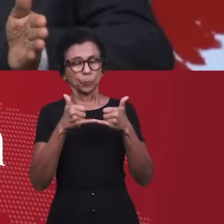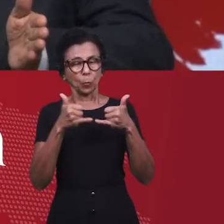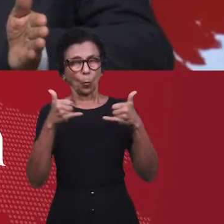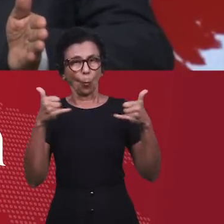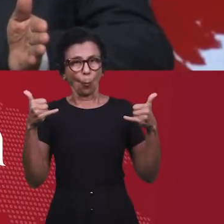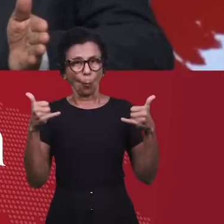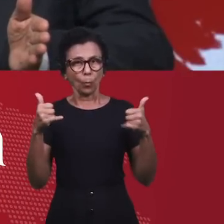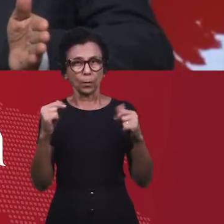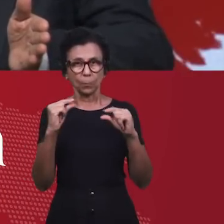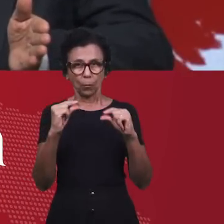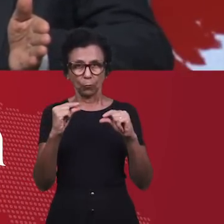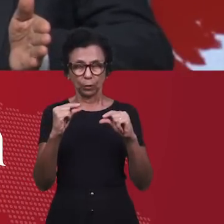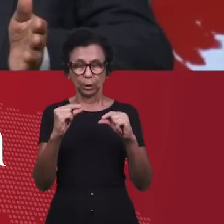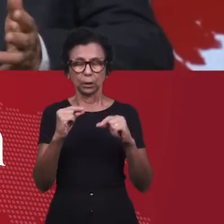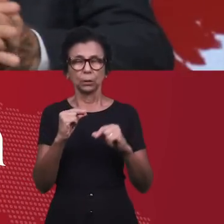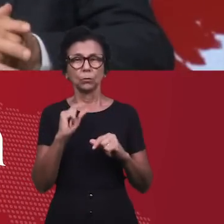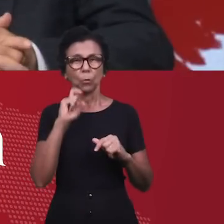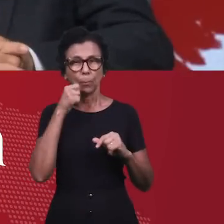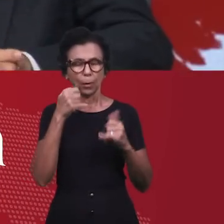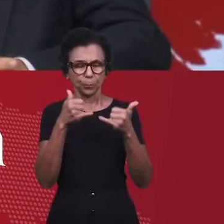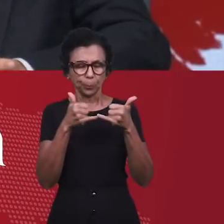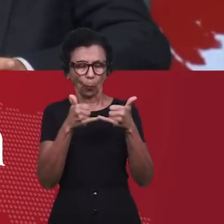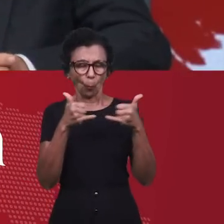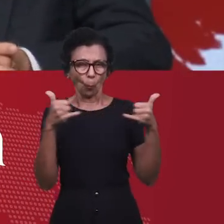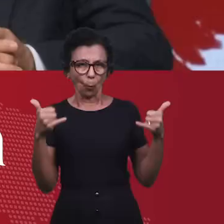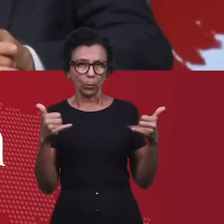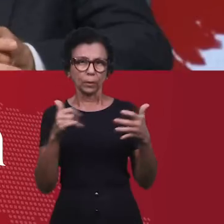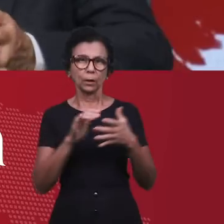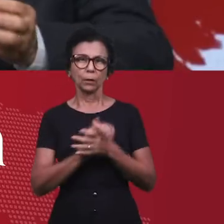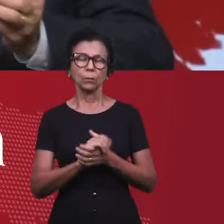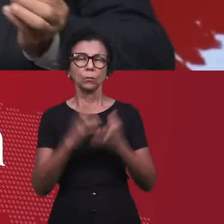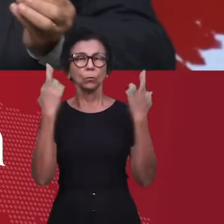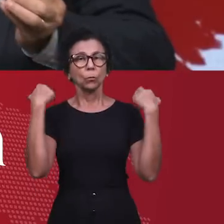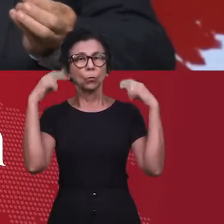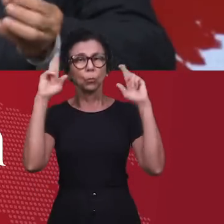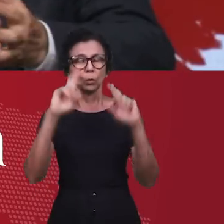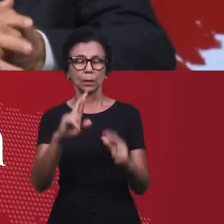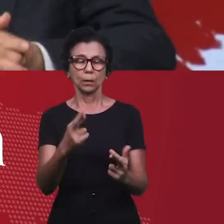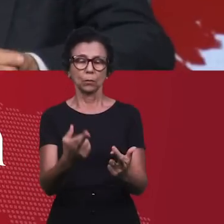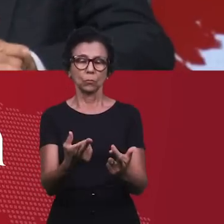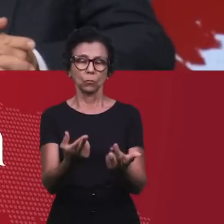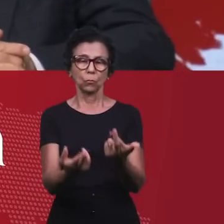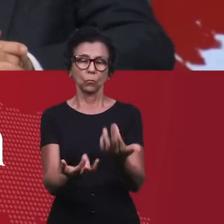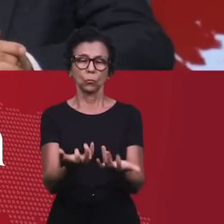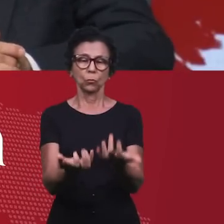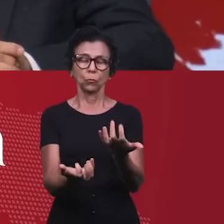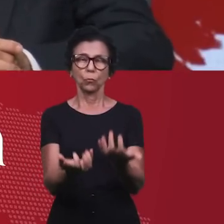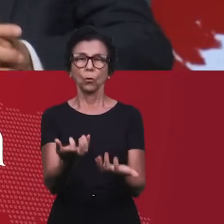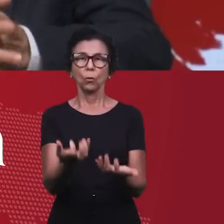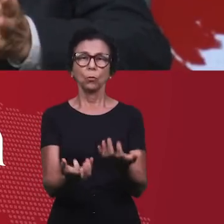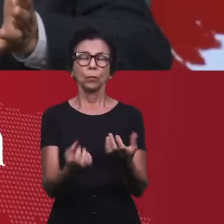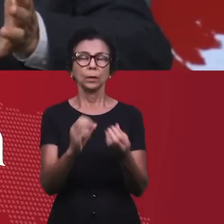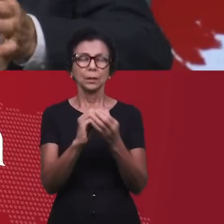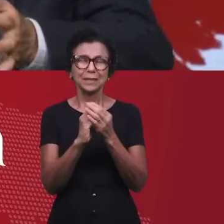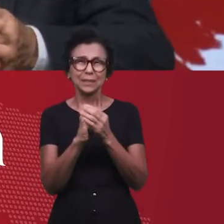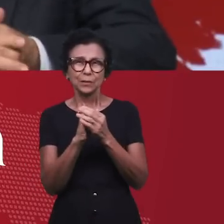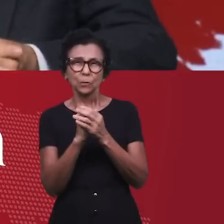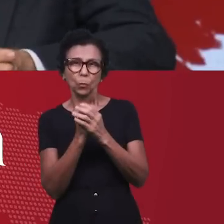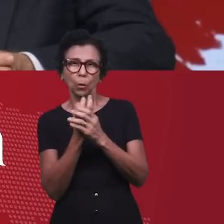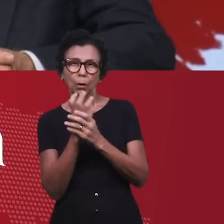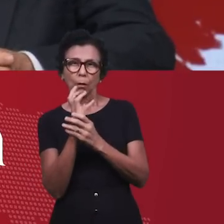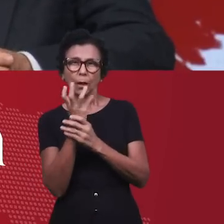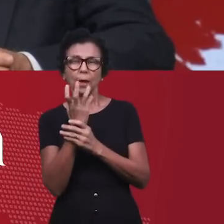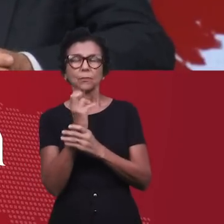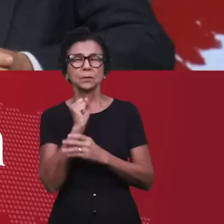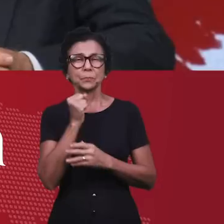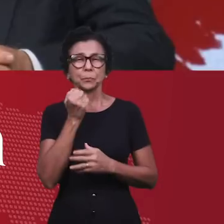tinha o cordeiro assado e as ervas amargosas, que funcionava como o tempero ali. Esses eram os três